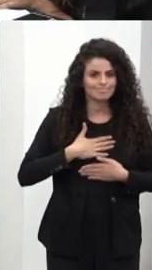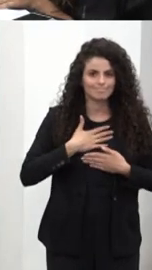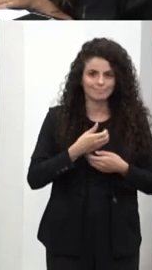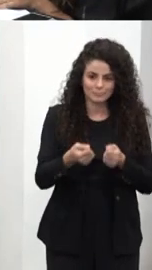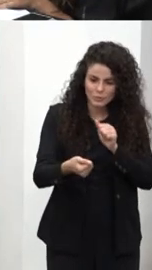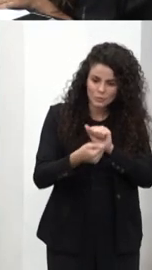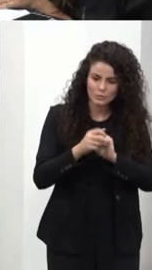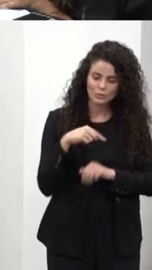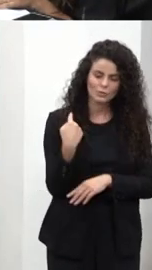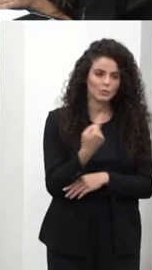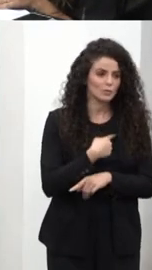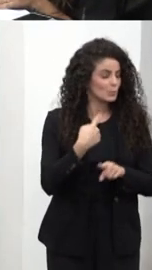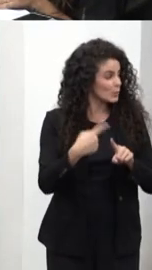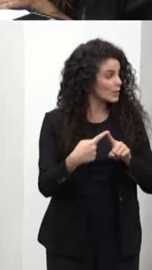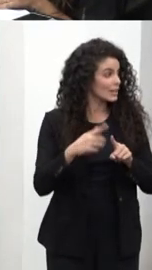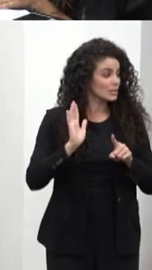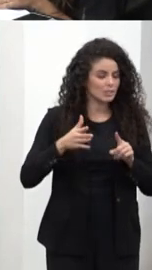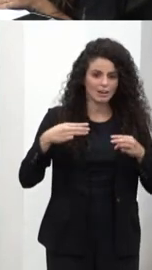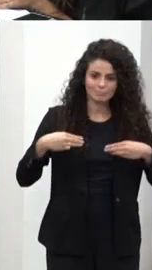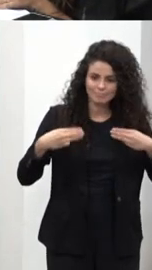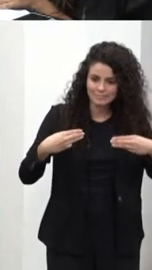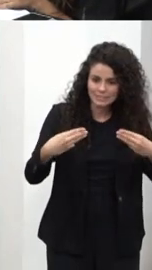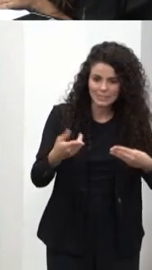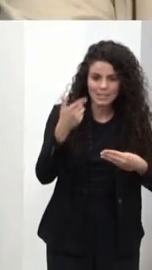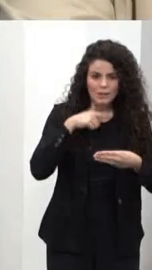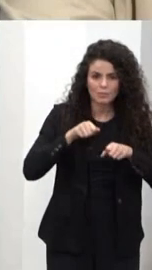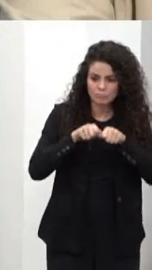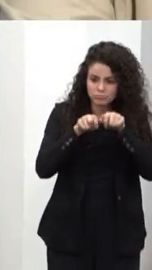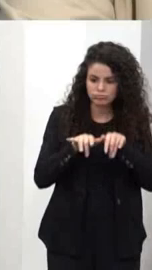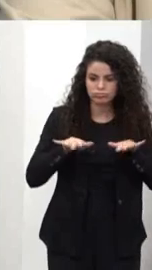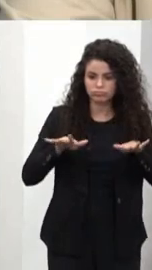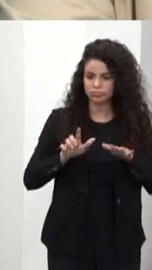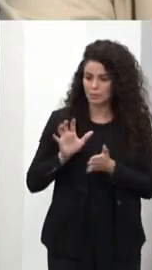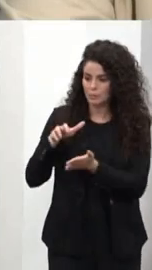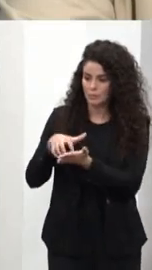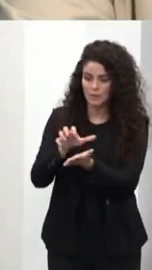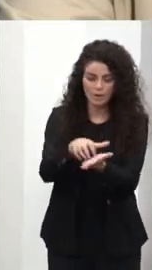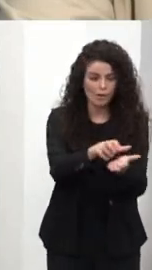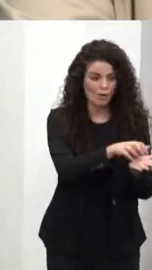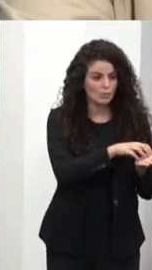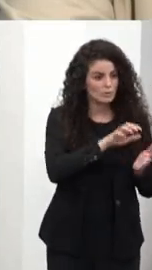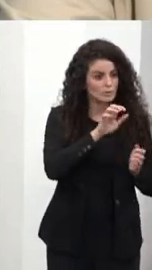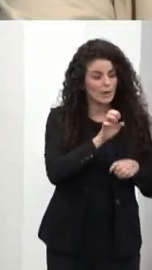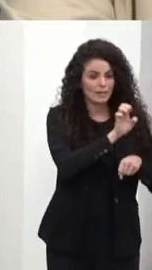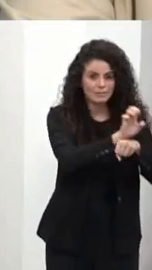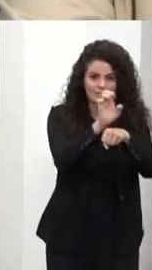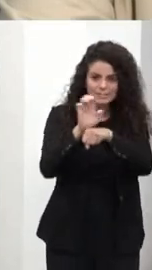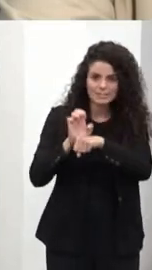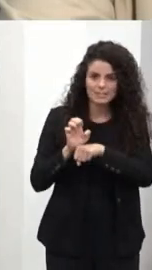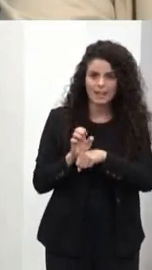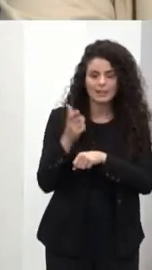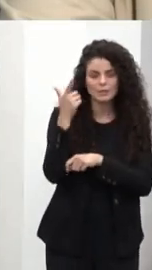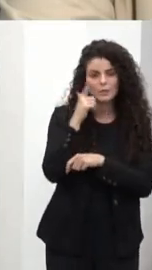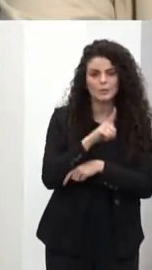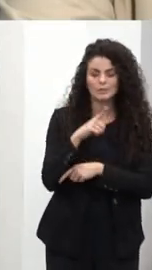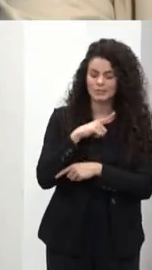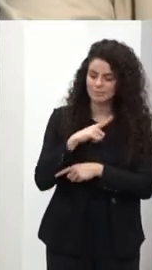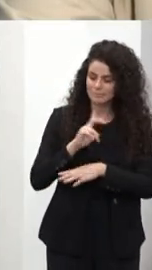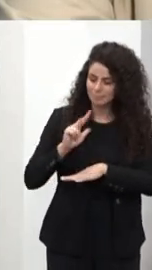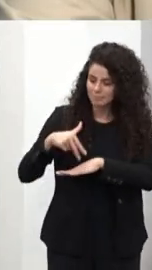ministério né já indo para os Estados levando a política cultural com protagonismo